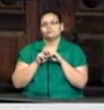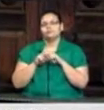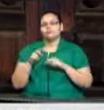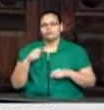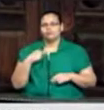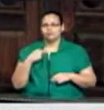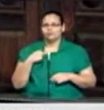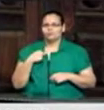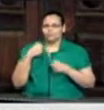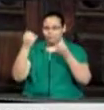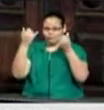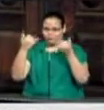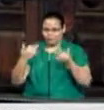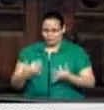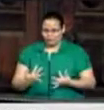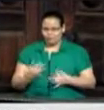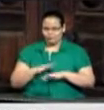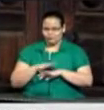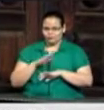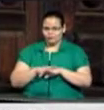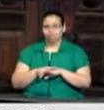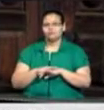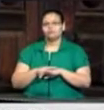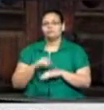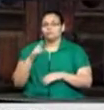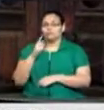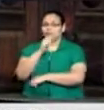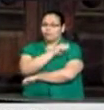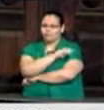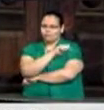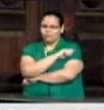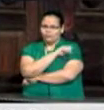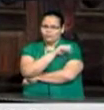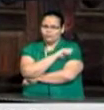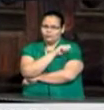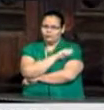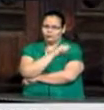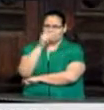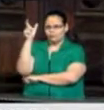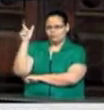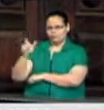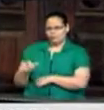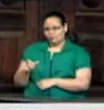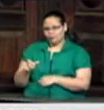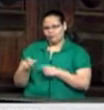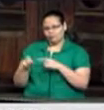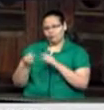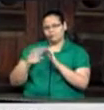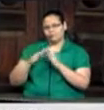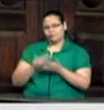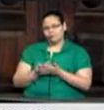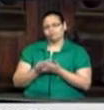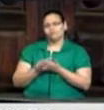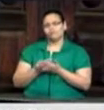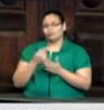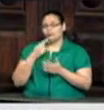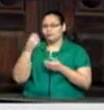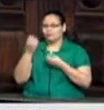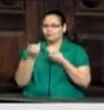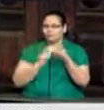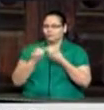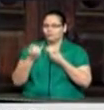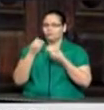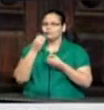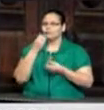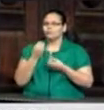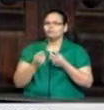que eu passo a descrever. Um aluno transgênero da escola, segundo relatos,